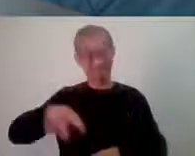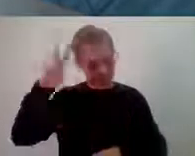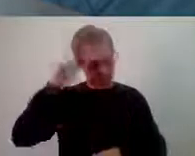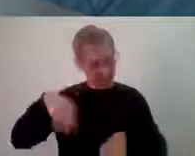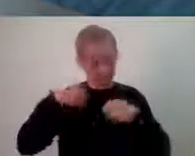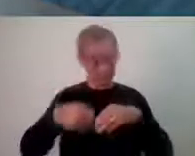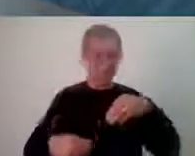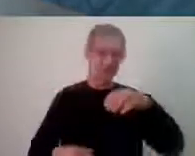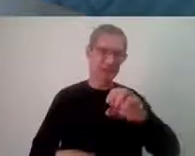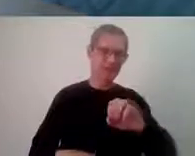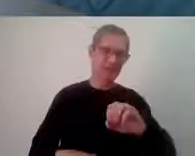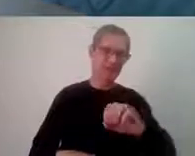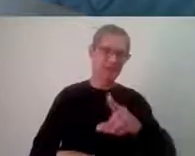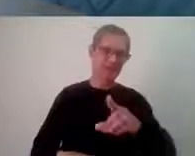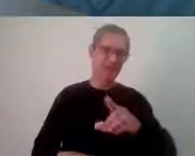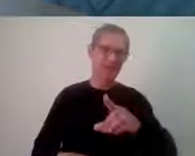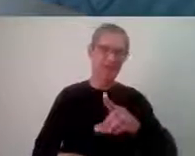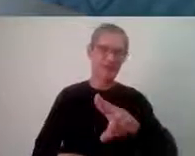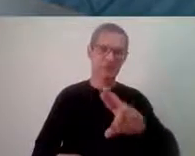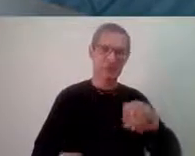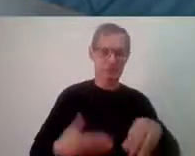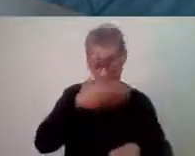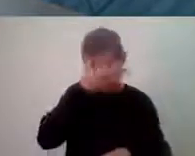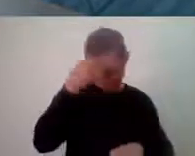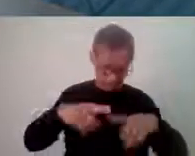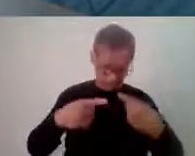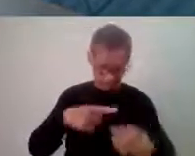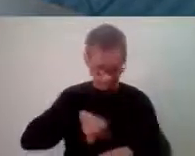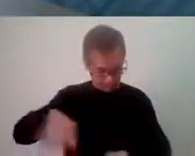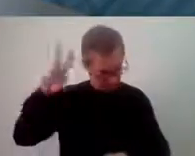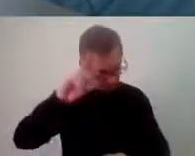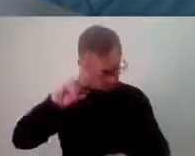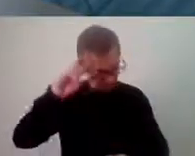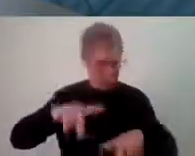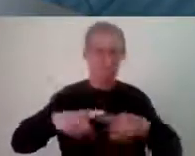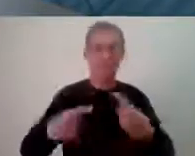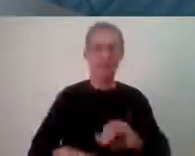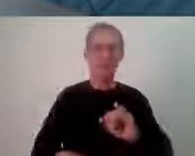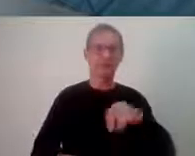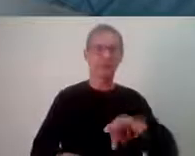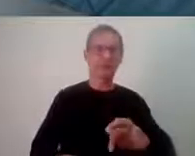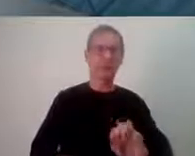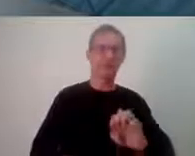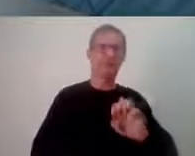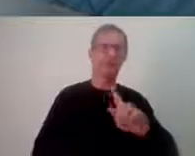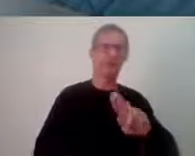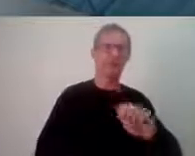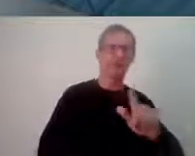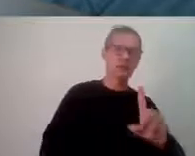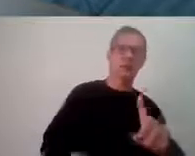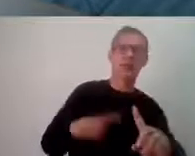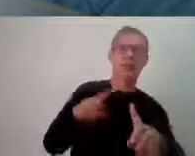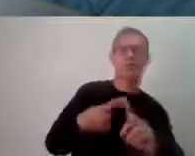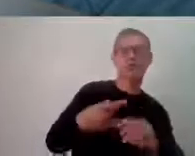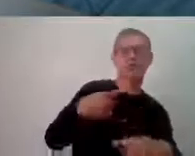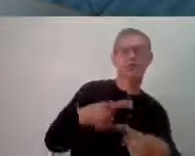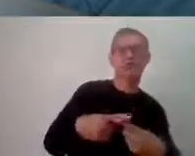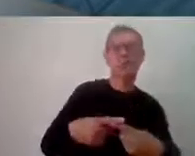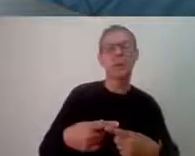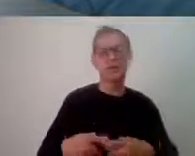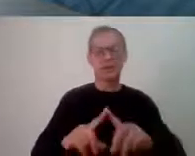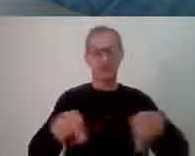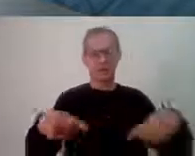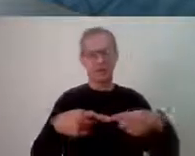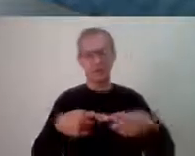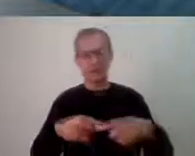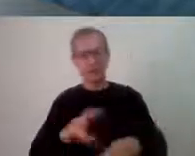módulo. Então, a gente acaba esquecendo dele. Então, você tem que lembrar. Integral positiva é porque, ó, a área